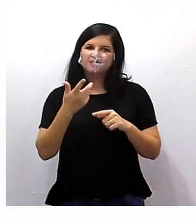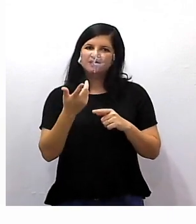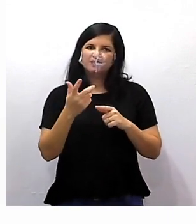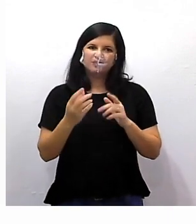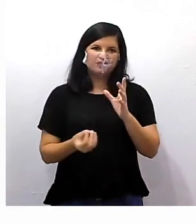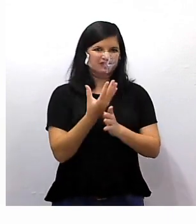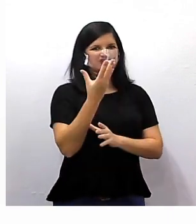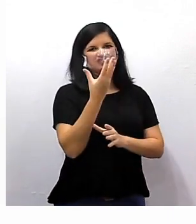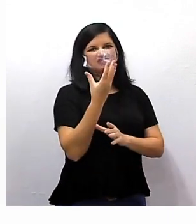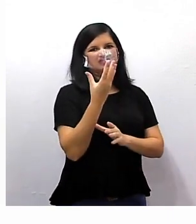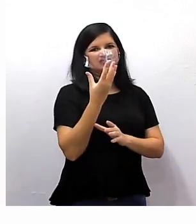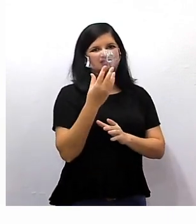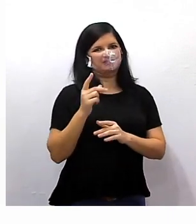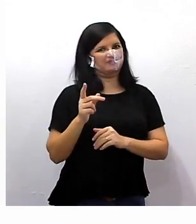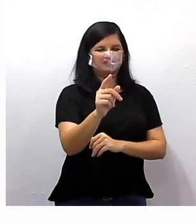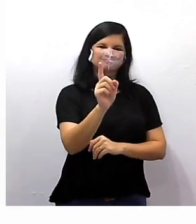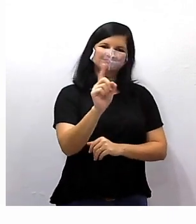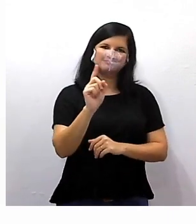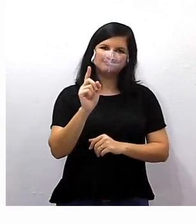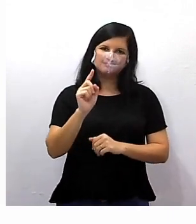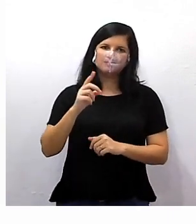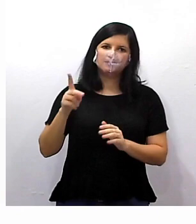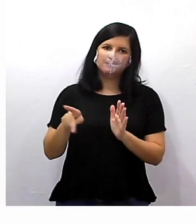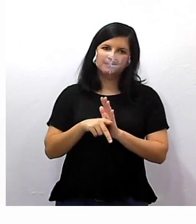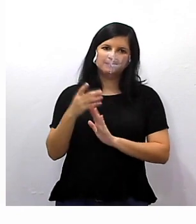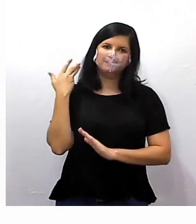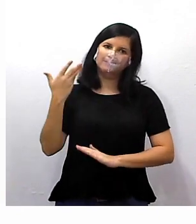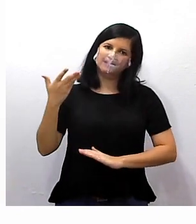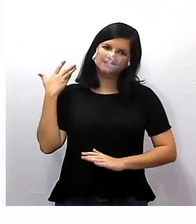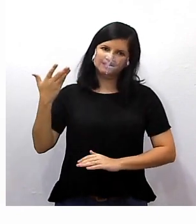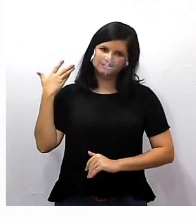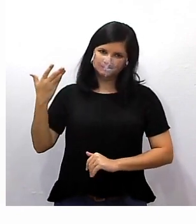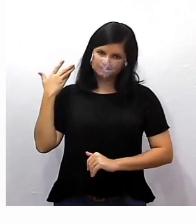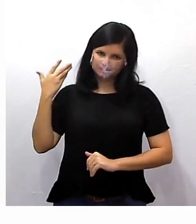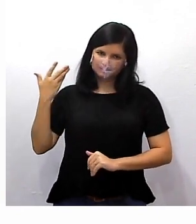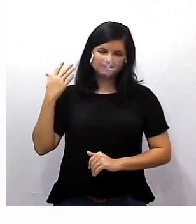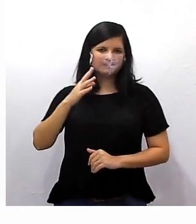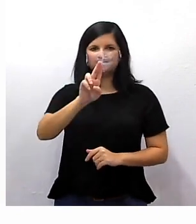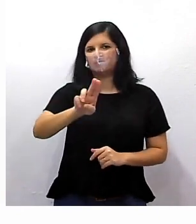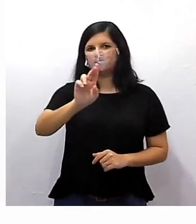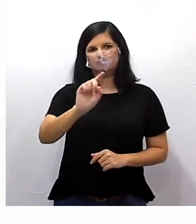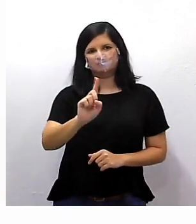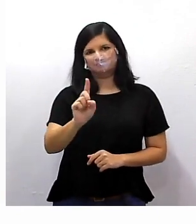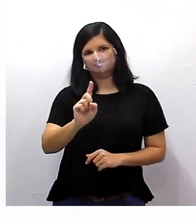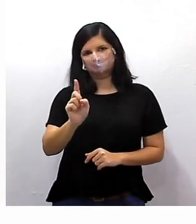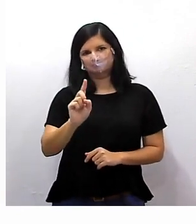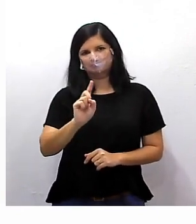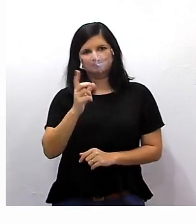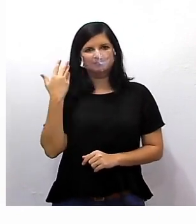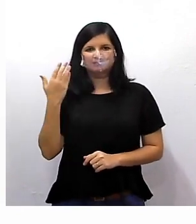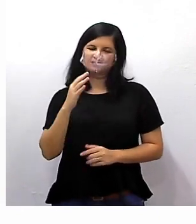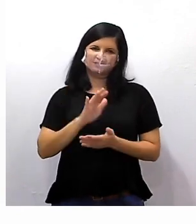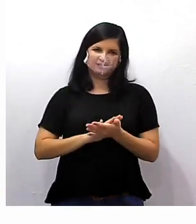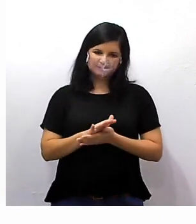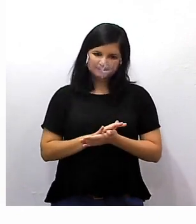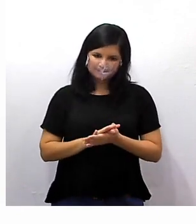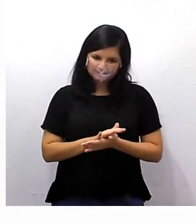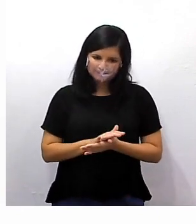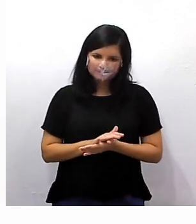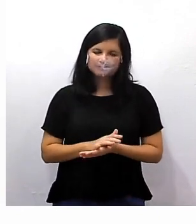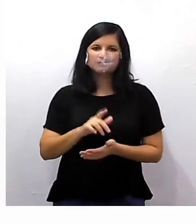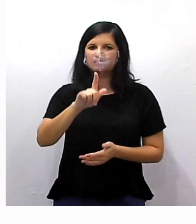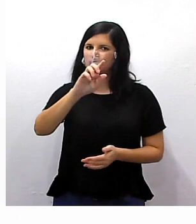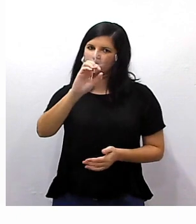no modo de origem. No modo infinitivo, ele está no modo do particípio passado. E a gente não utiliza o particípio passado, a gente não utilizaria o gone, tá